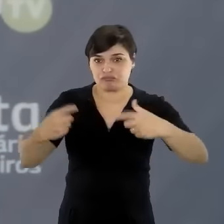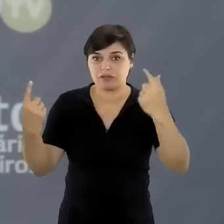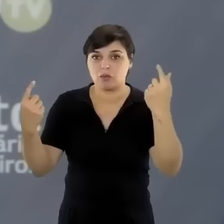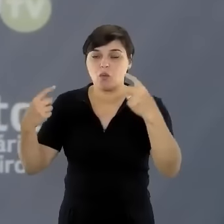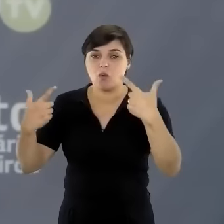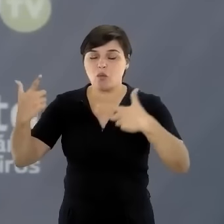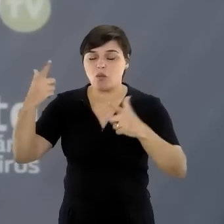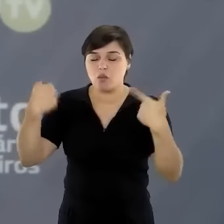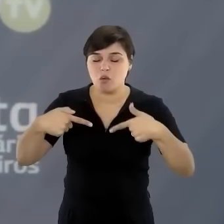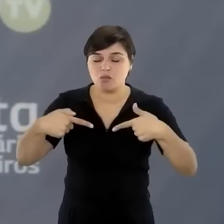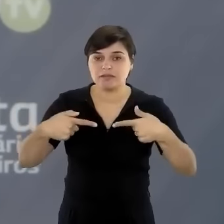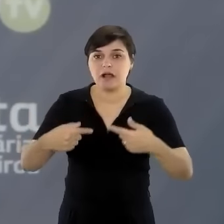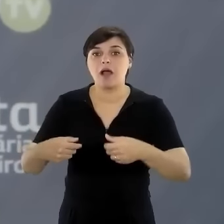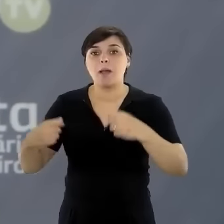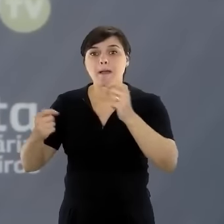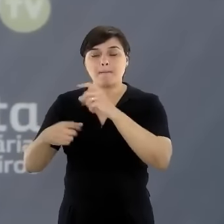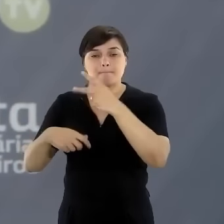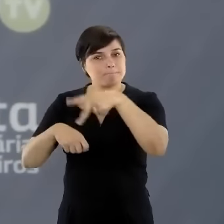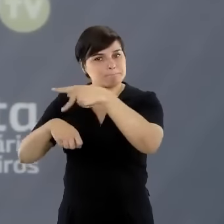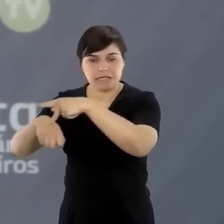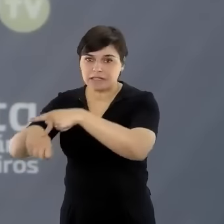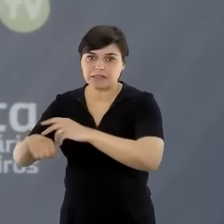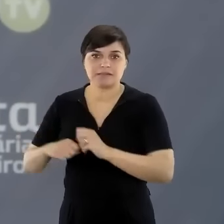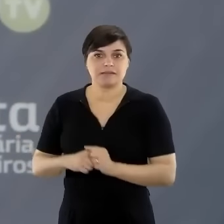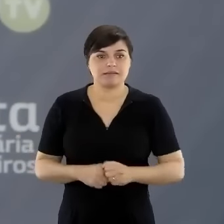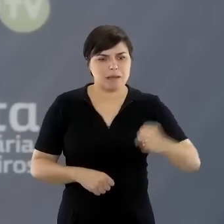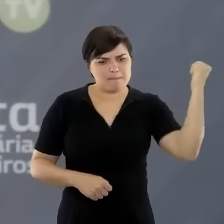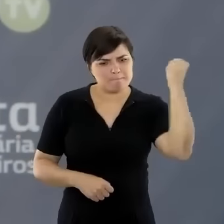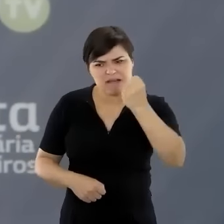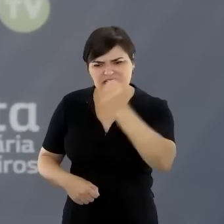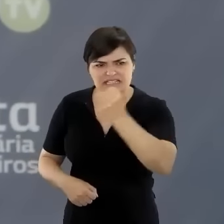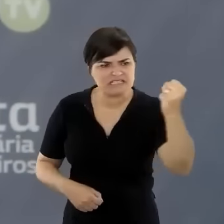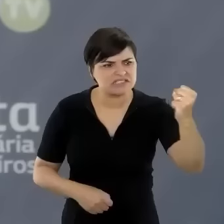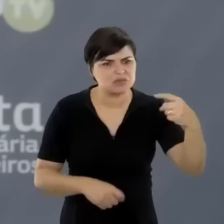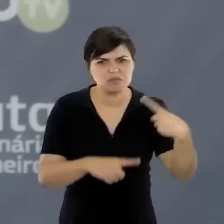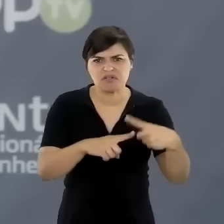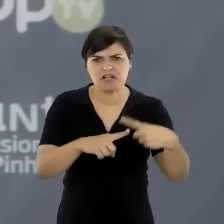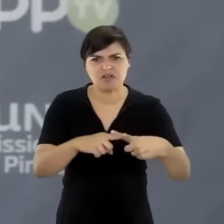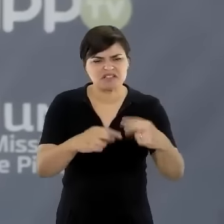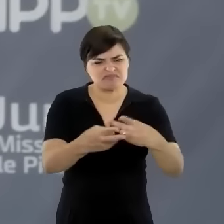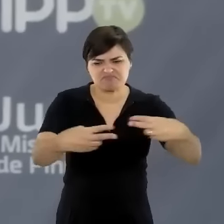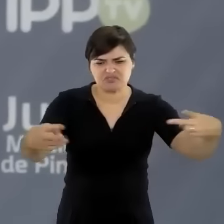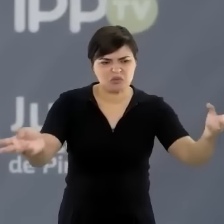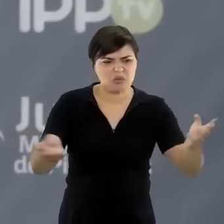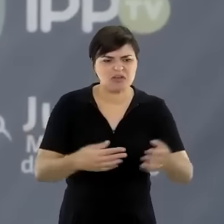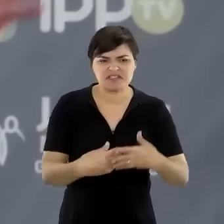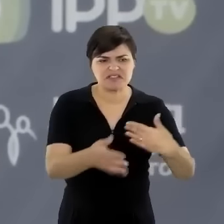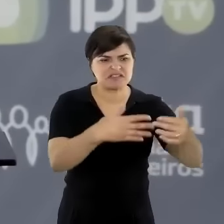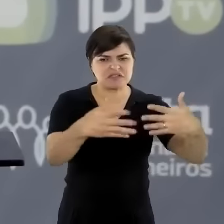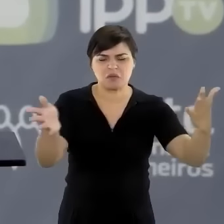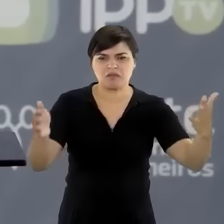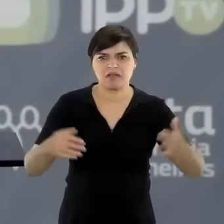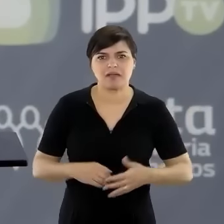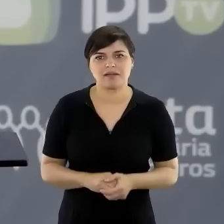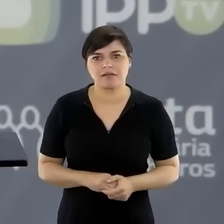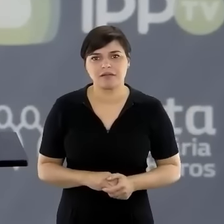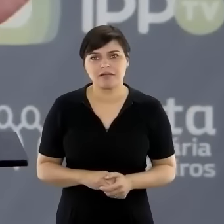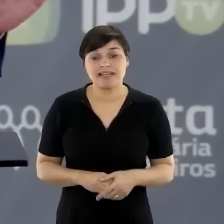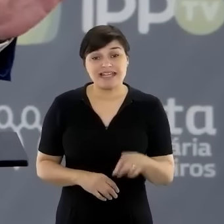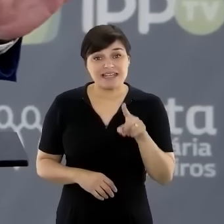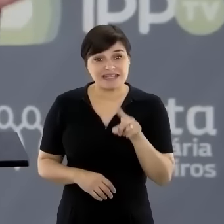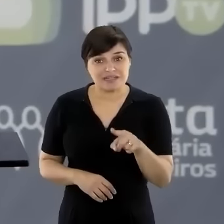pessoas por causa de coisas Esse é o sentimento de Jonas onde gente não tem